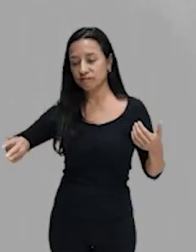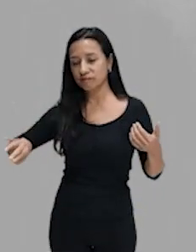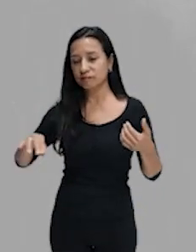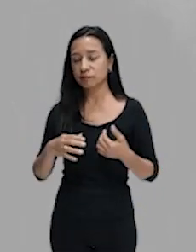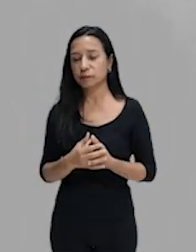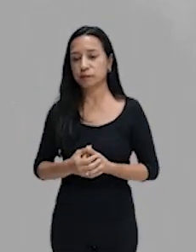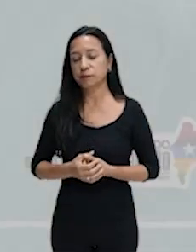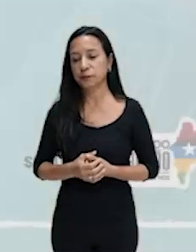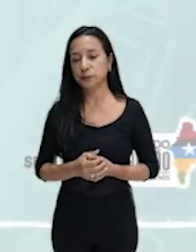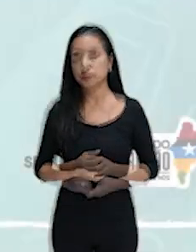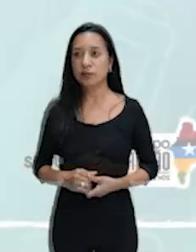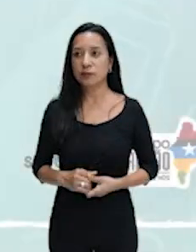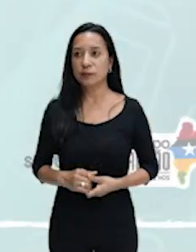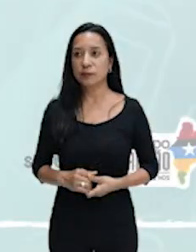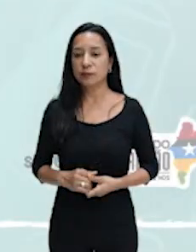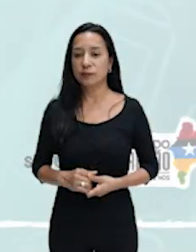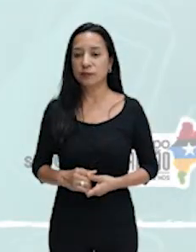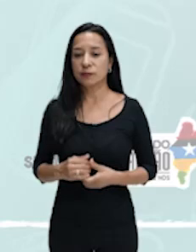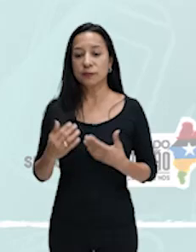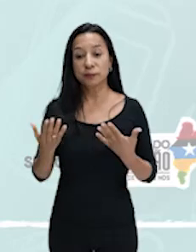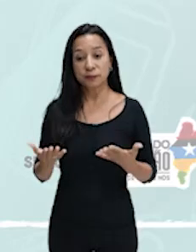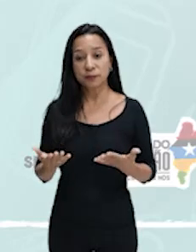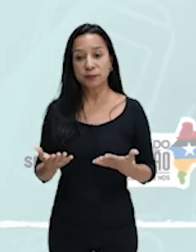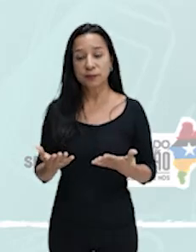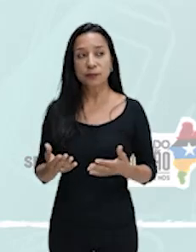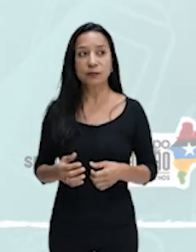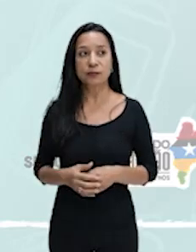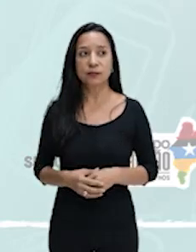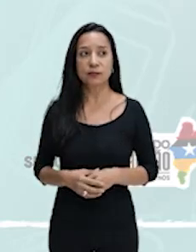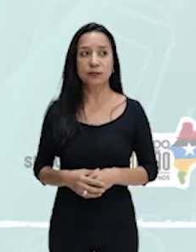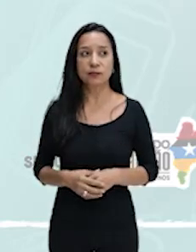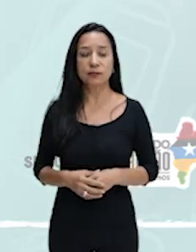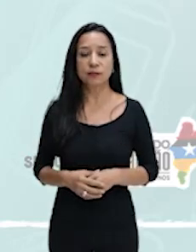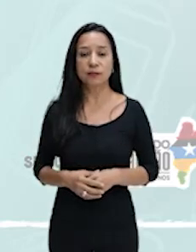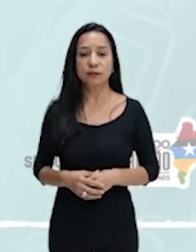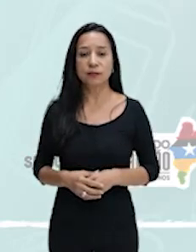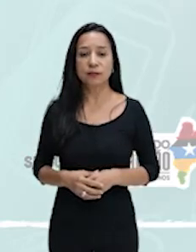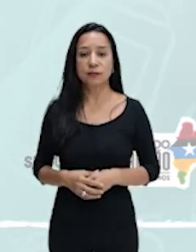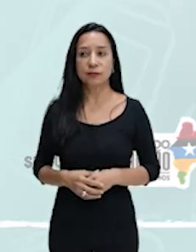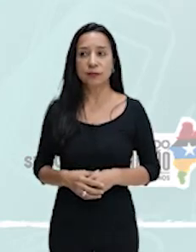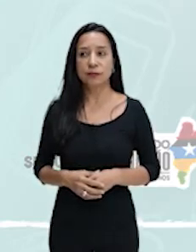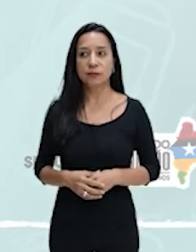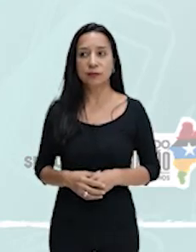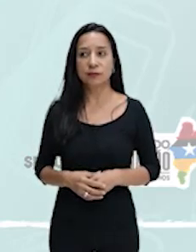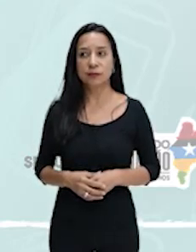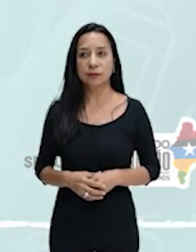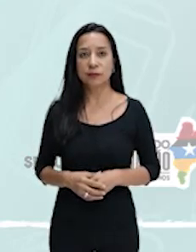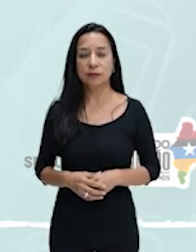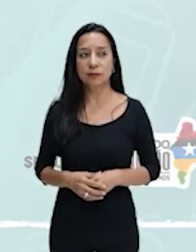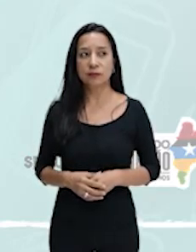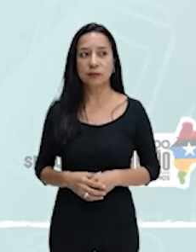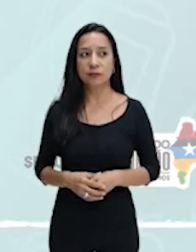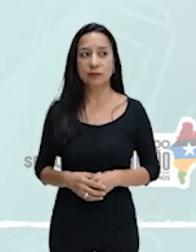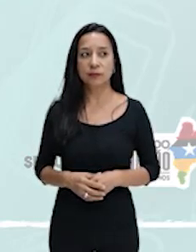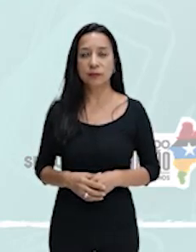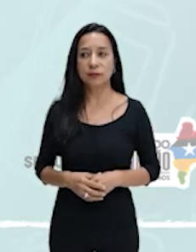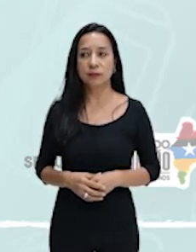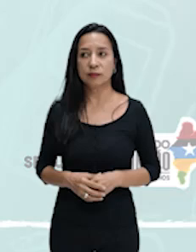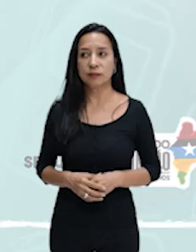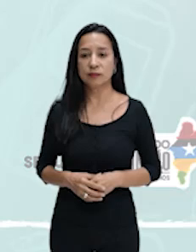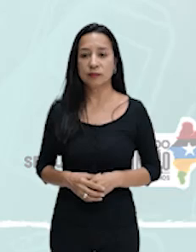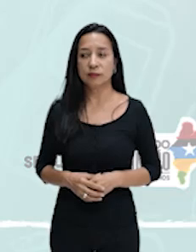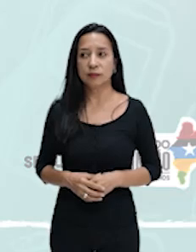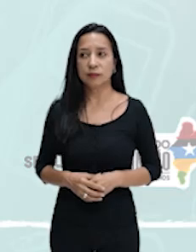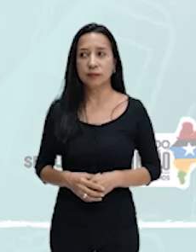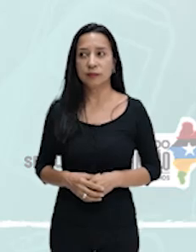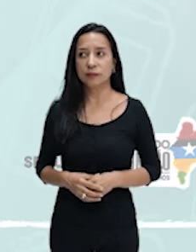respectivas obras. As casas em que moraram Frida e Diego na cidade do México são interligadas por uma ponte. Então, aqui,